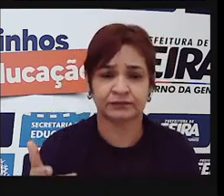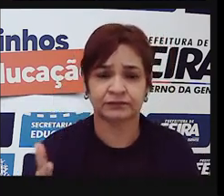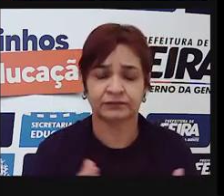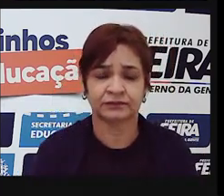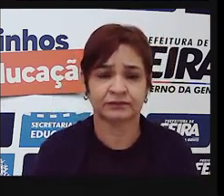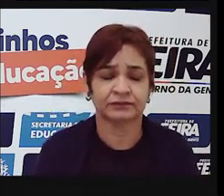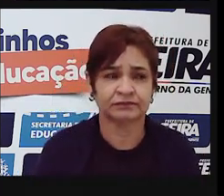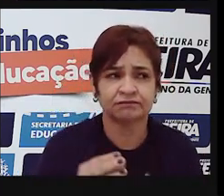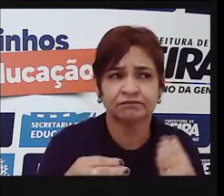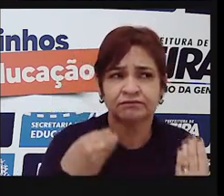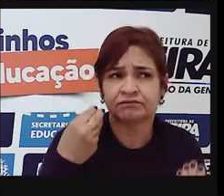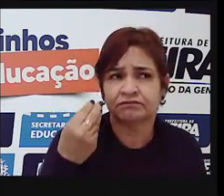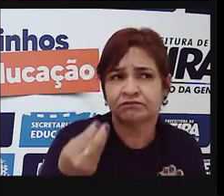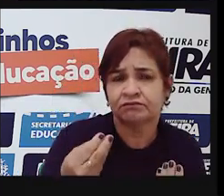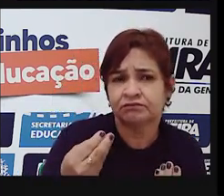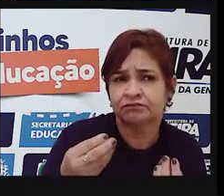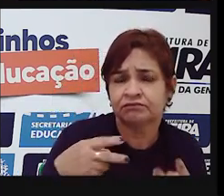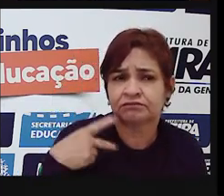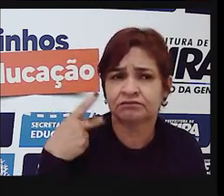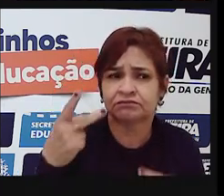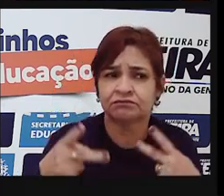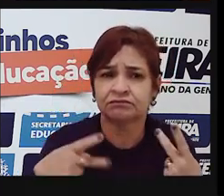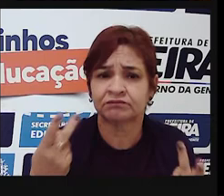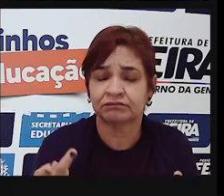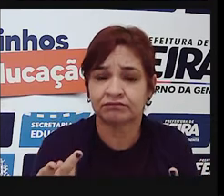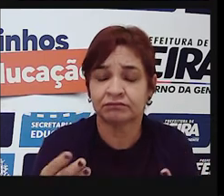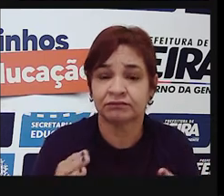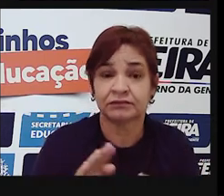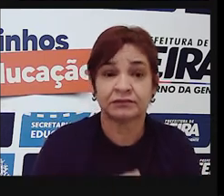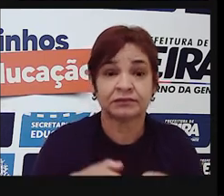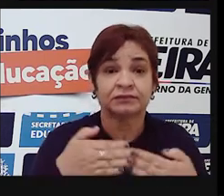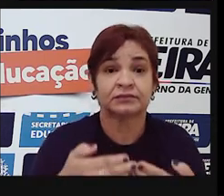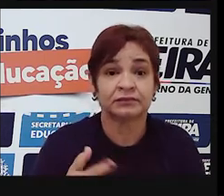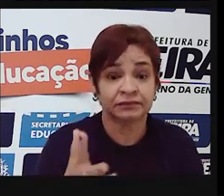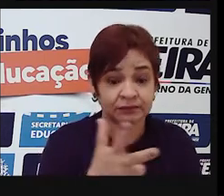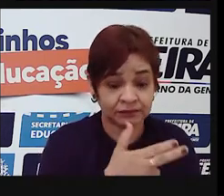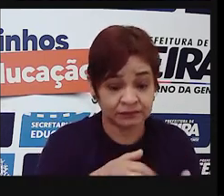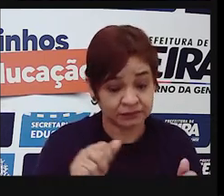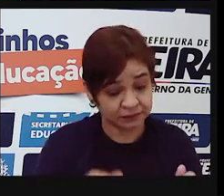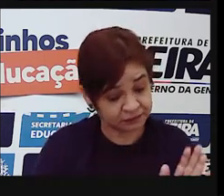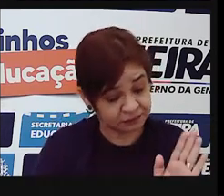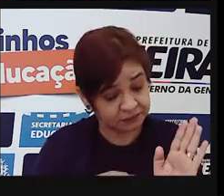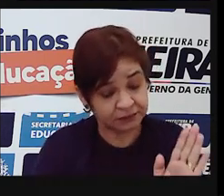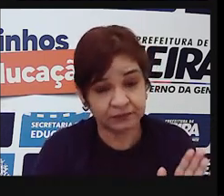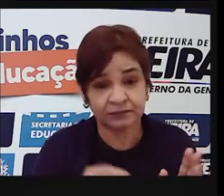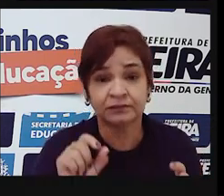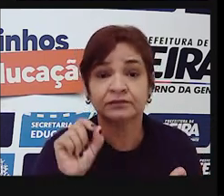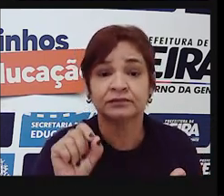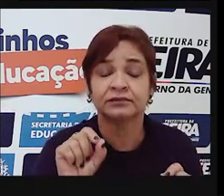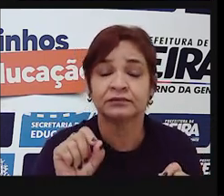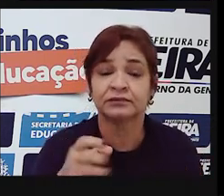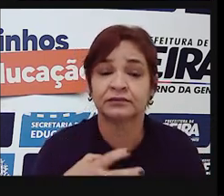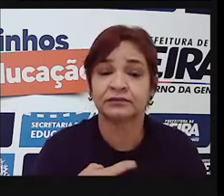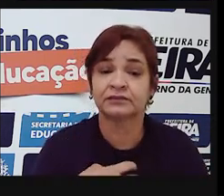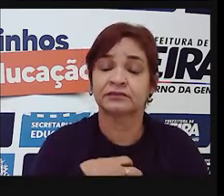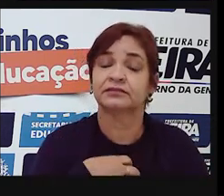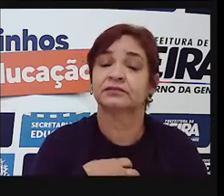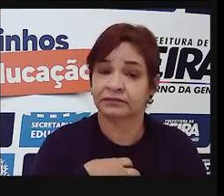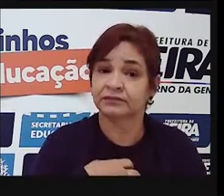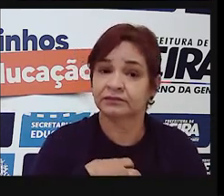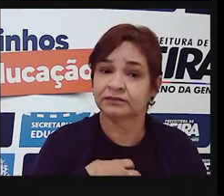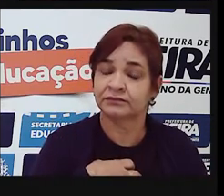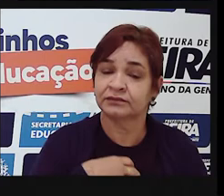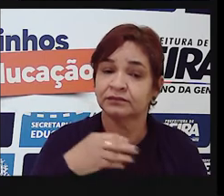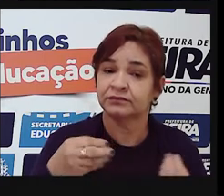em palavras ou se expressar, mas a arte pode fazer isso, por mim, por você, ou pelo artista que estiver querendo